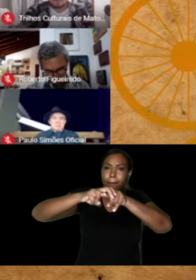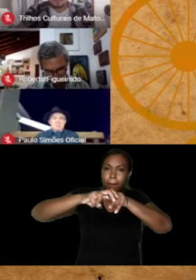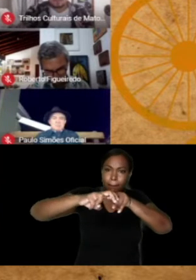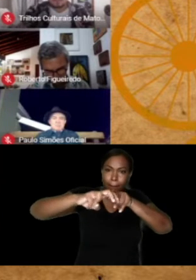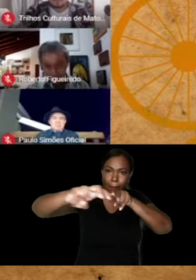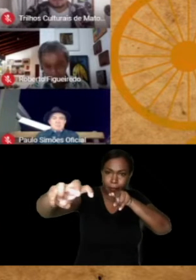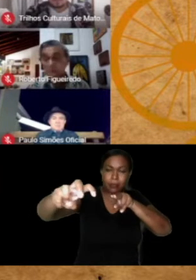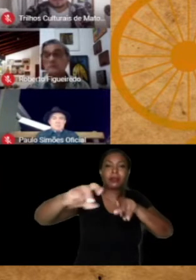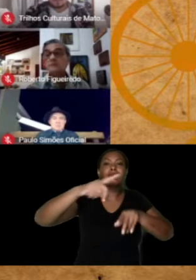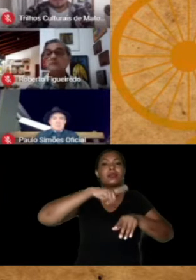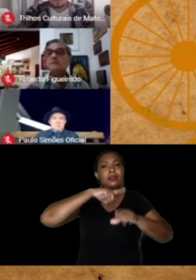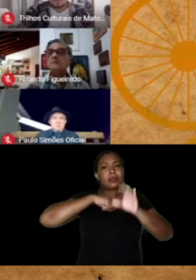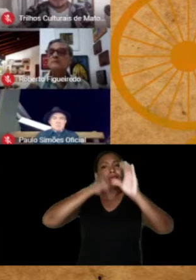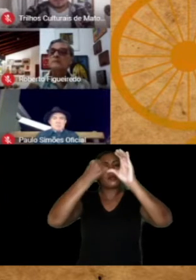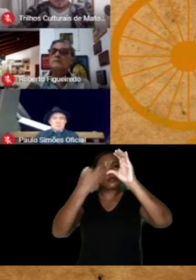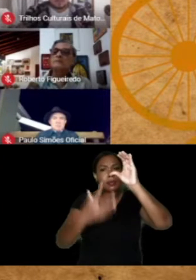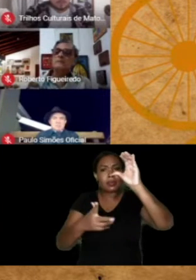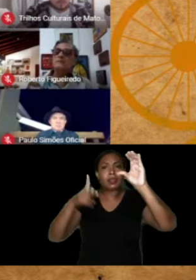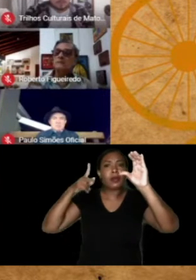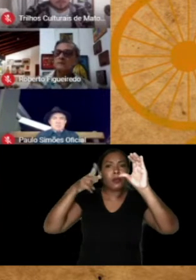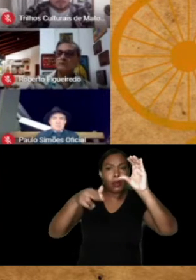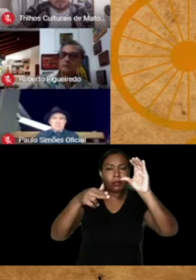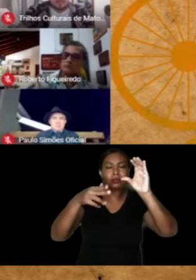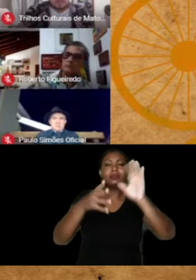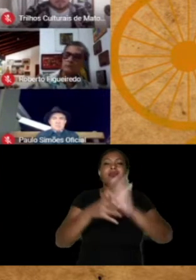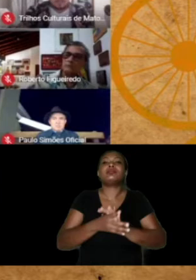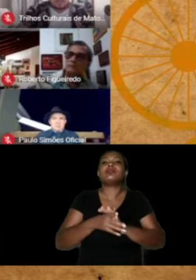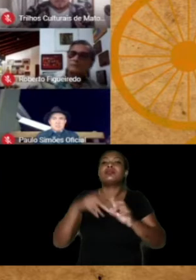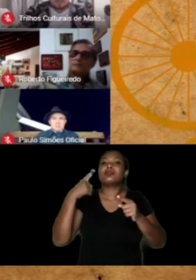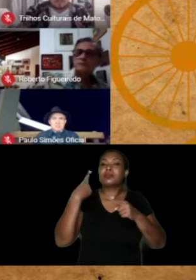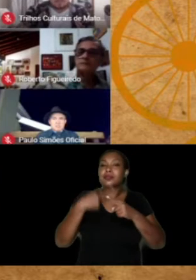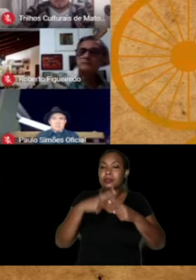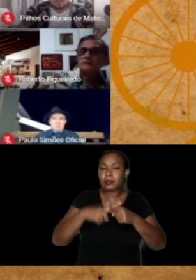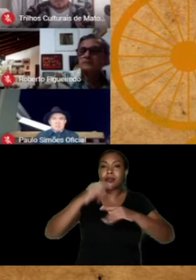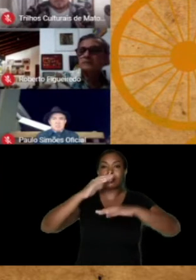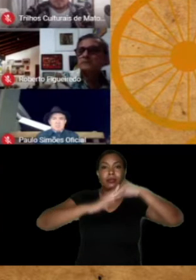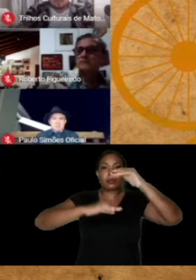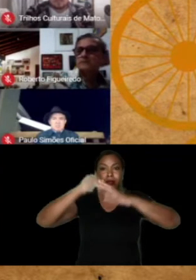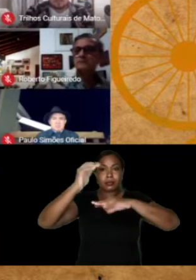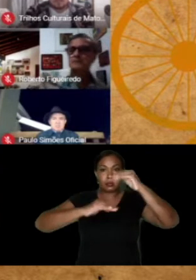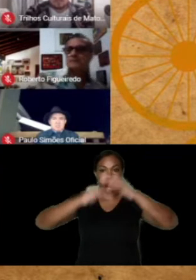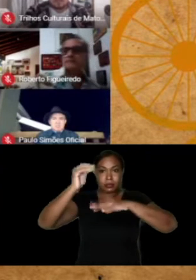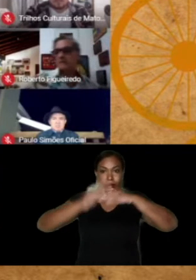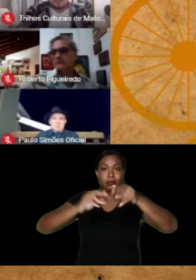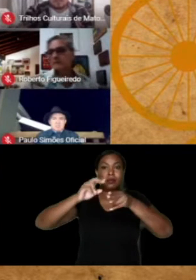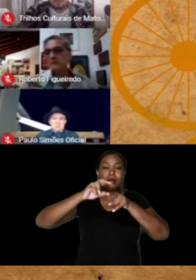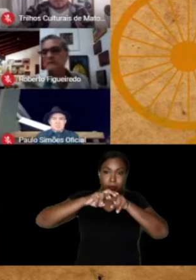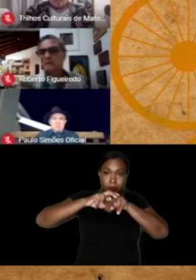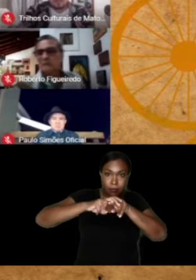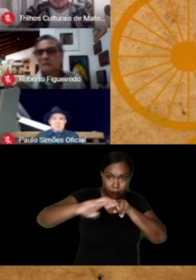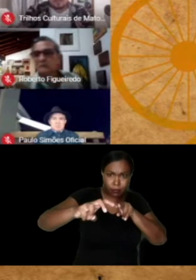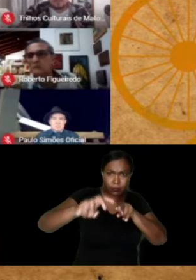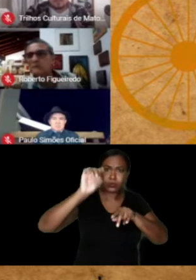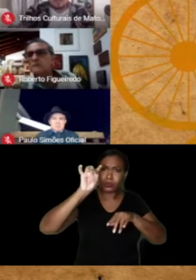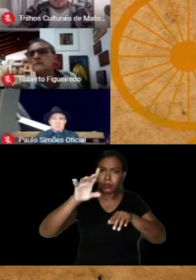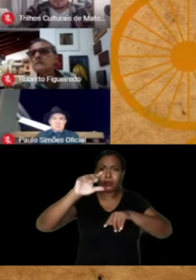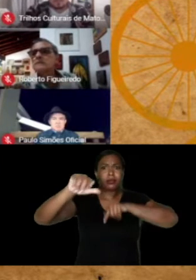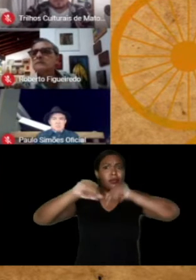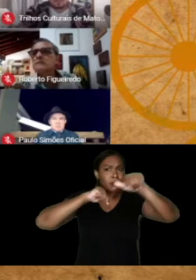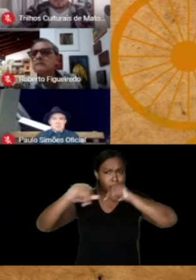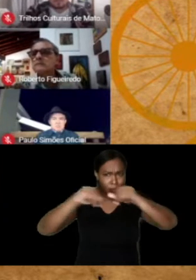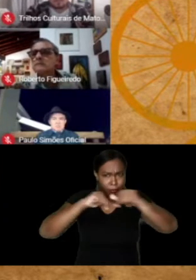mesma característica. Porque o ferroviário, ele não é aquele só que trabalhou na ferrovia, é